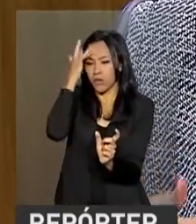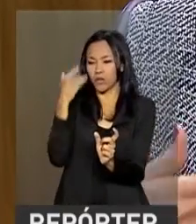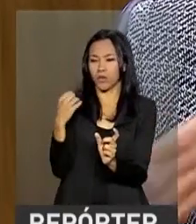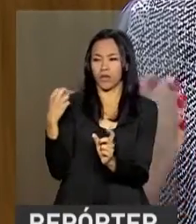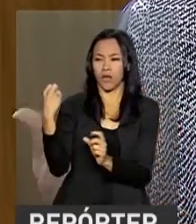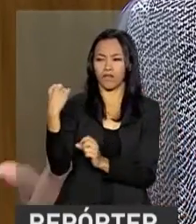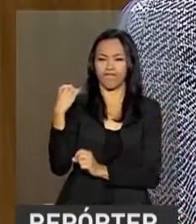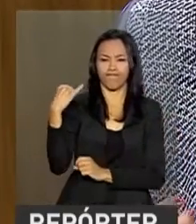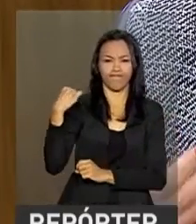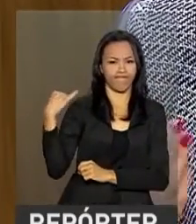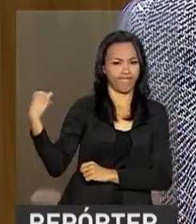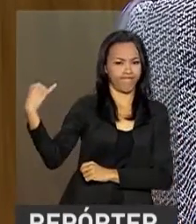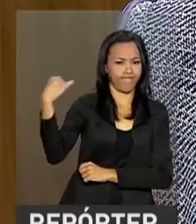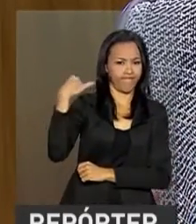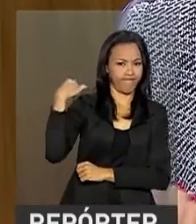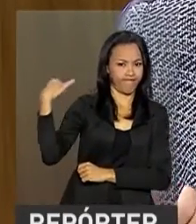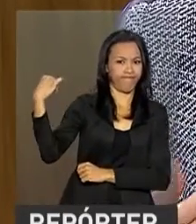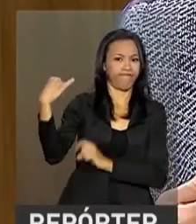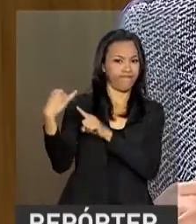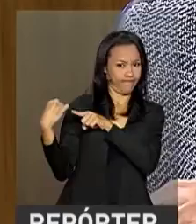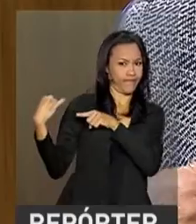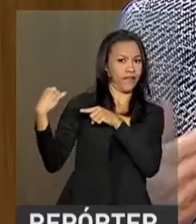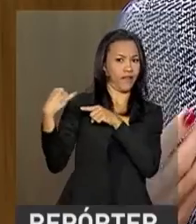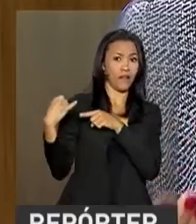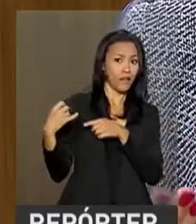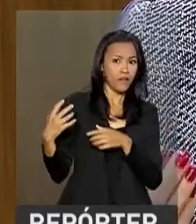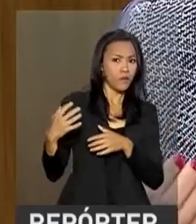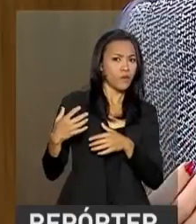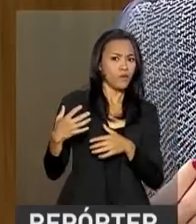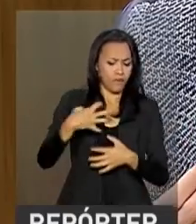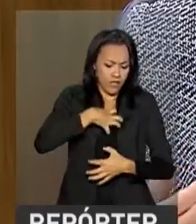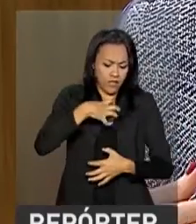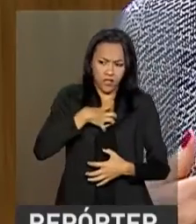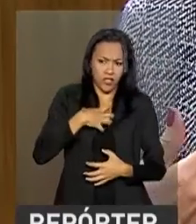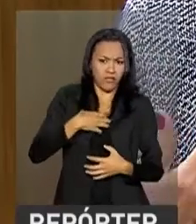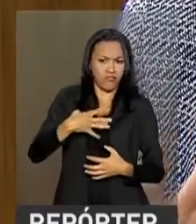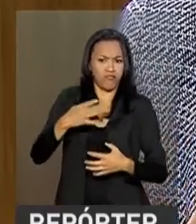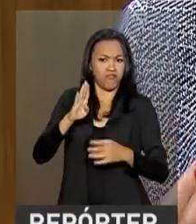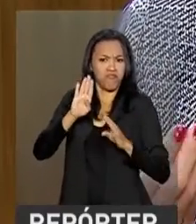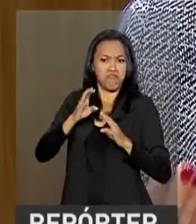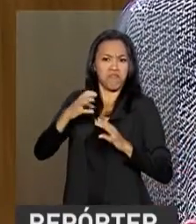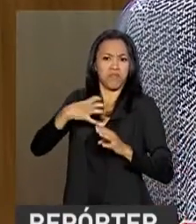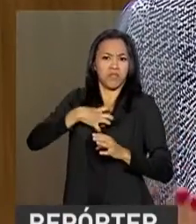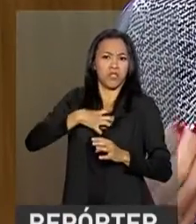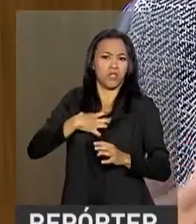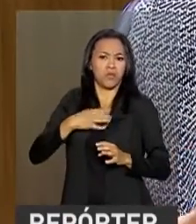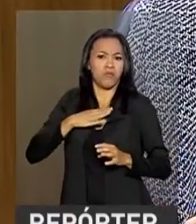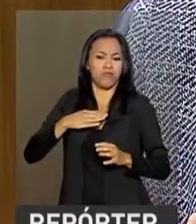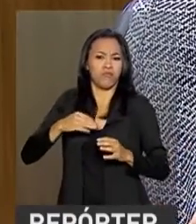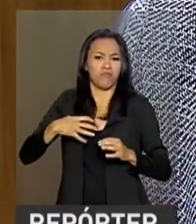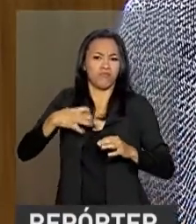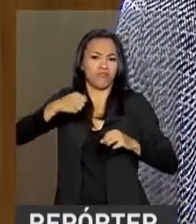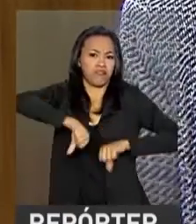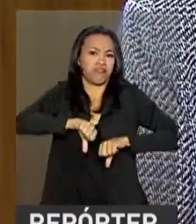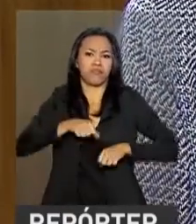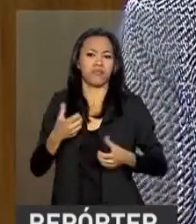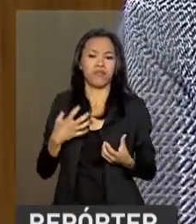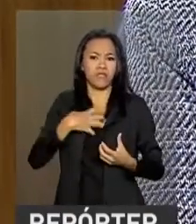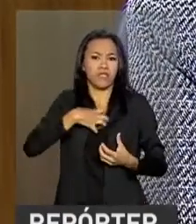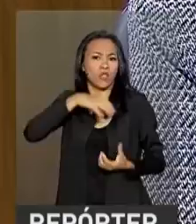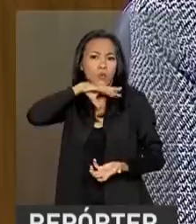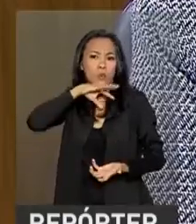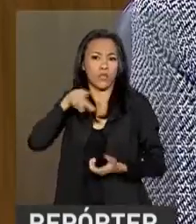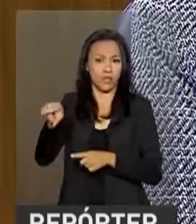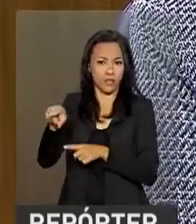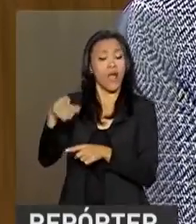buscando uma parceria nesse sentido ela não vai não vai sentir que está importando em toda mulher sabe muito bem o que é quando ela está